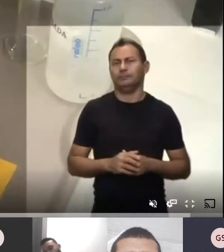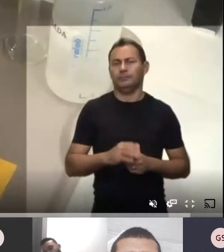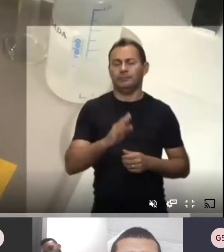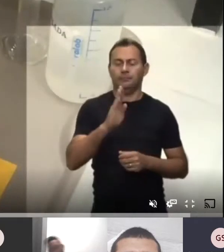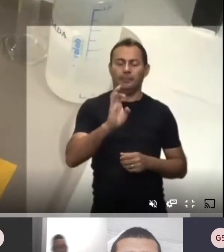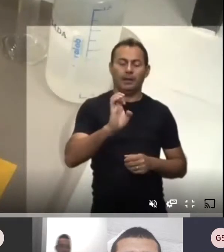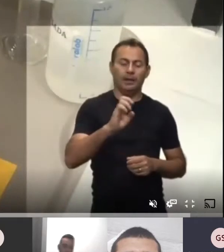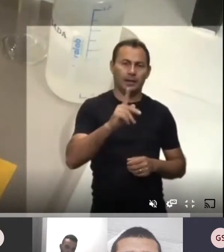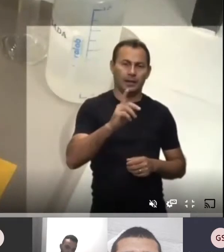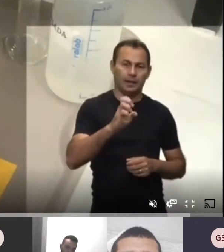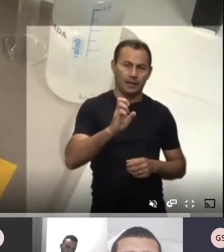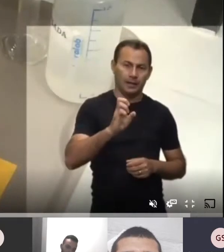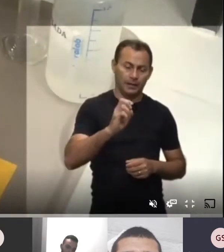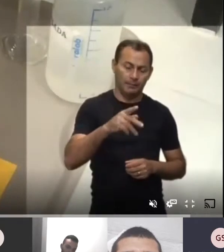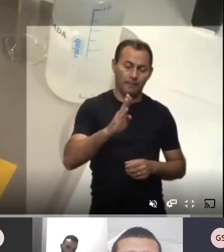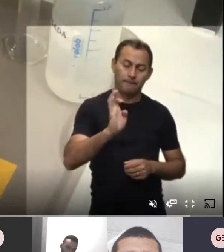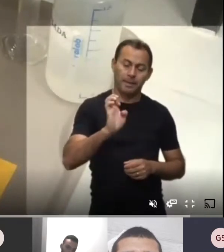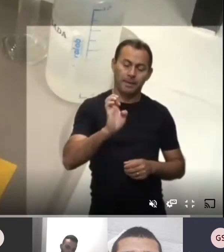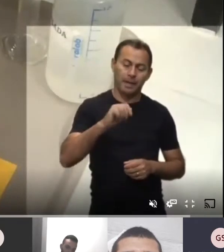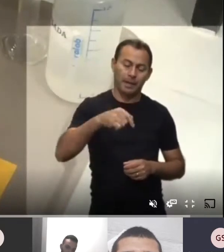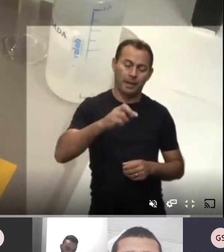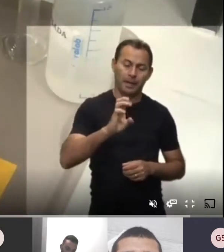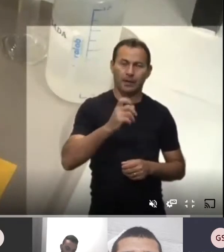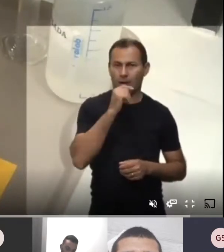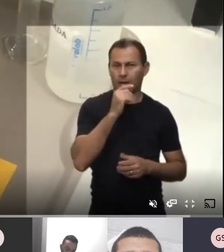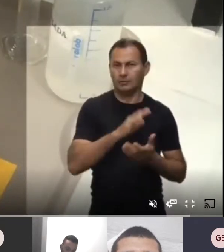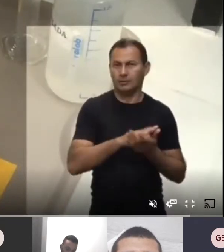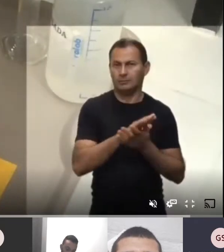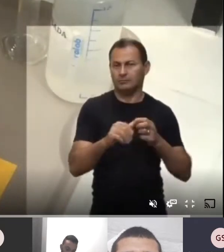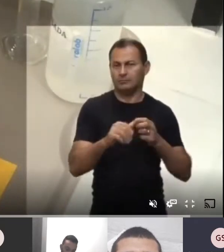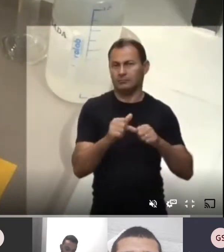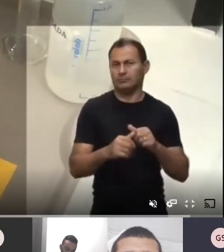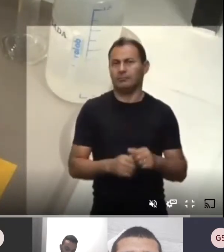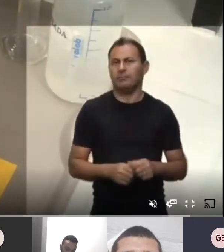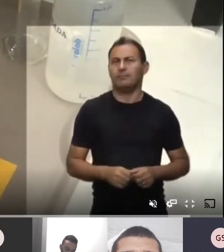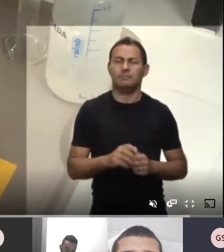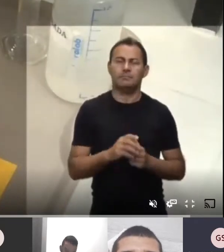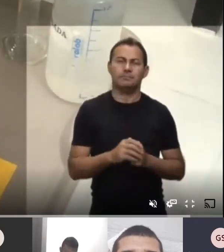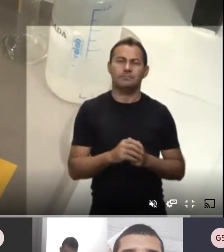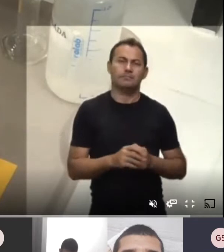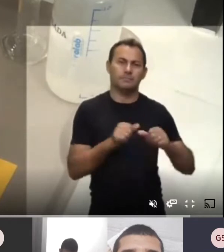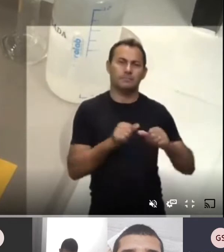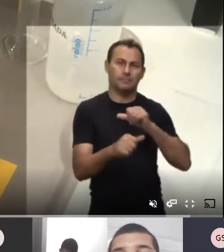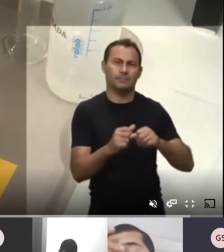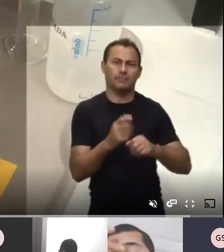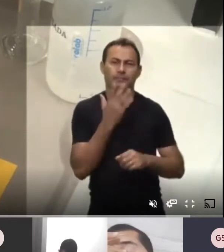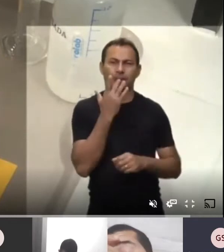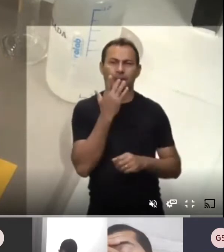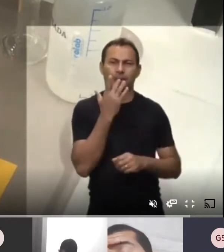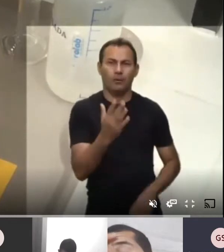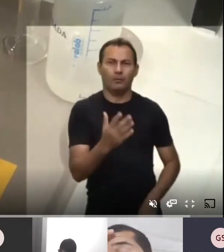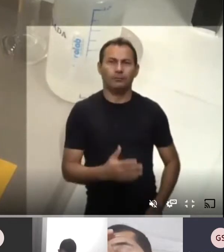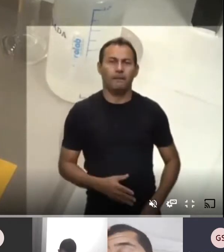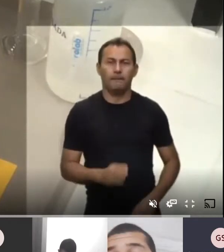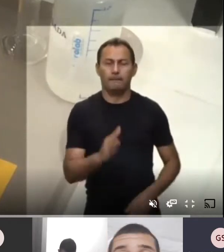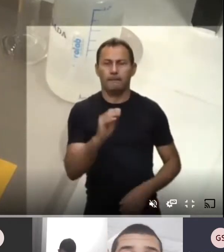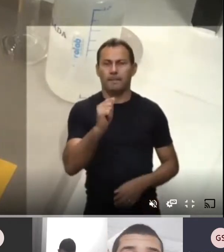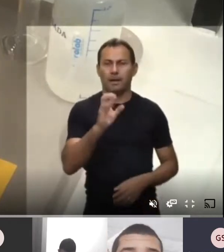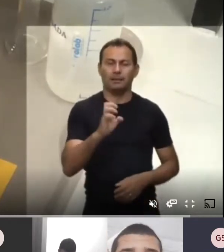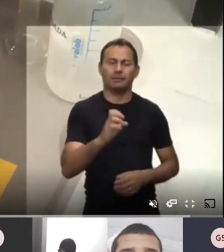de sódio, a minha base, e já reagiu com a fenolftaleína como indicador. Então, isso diz